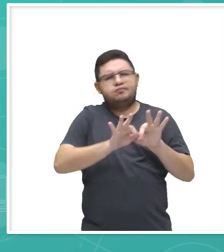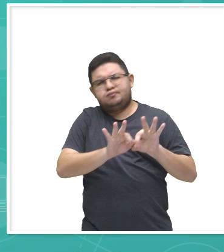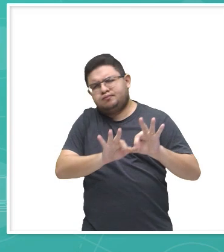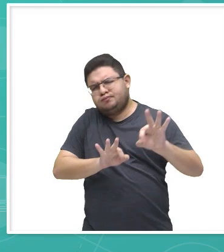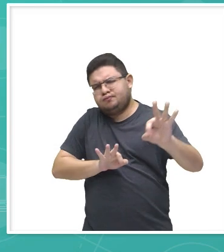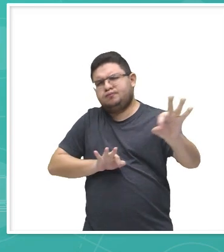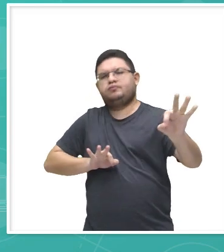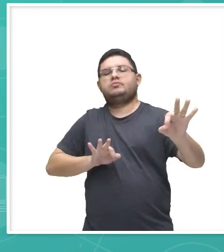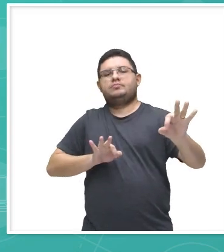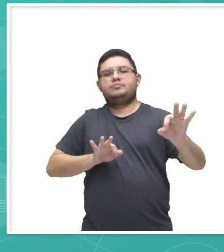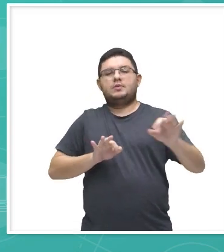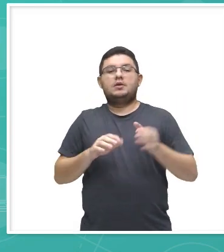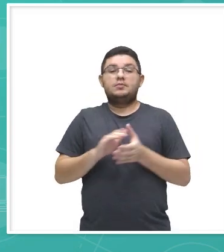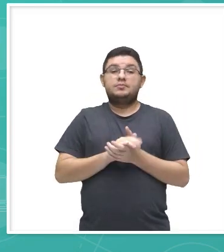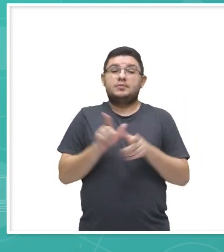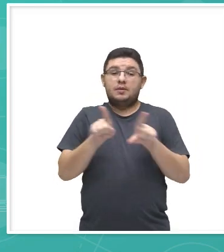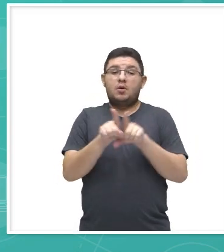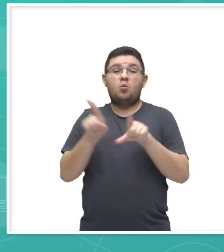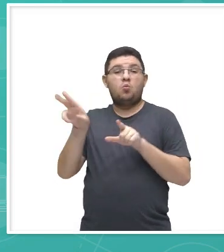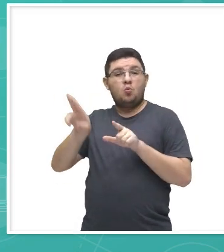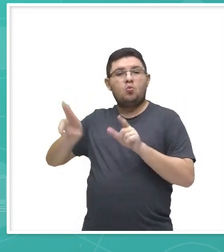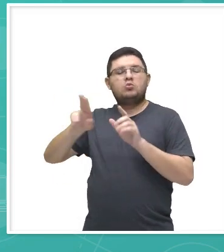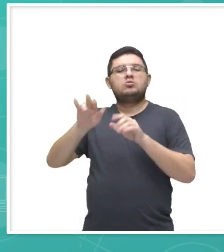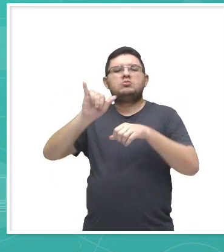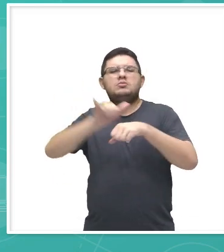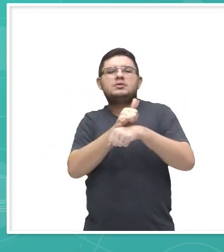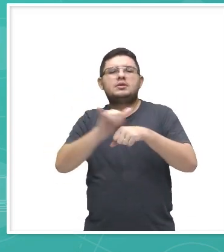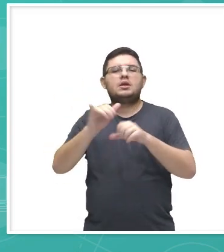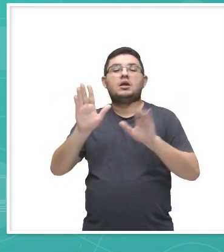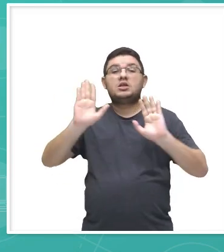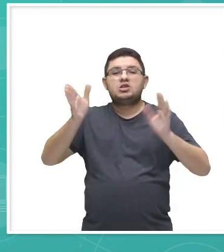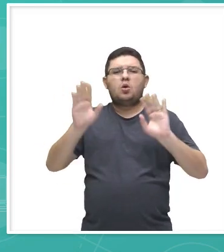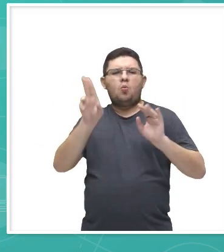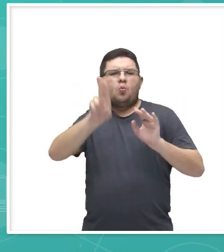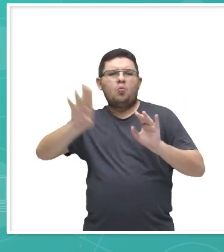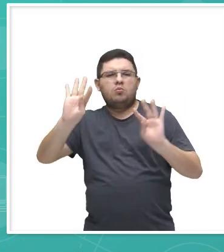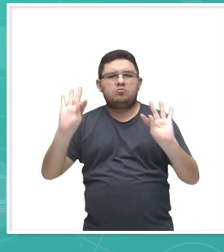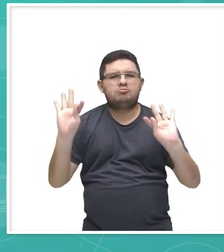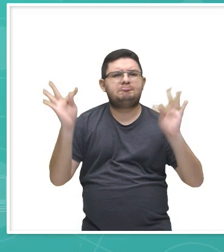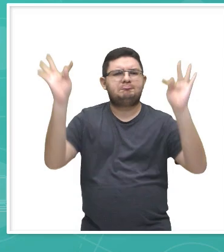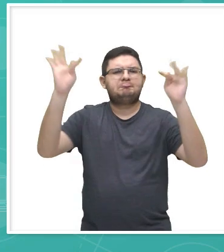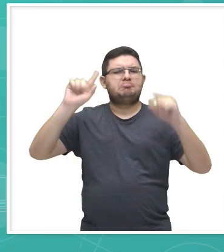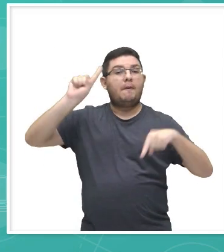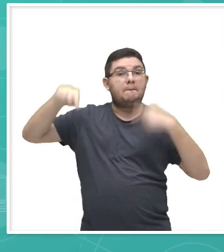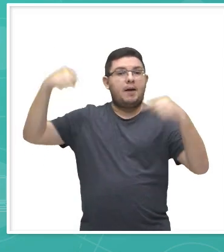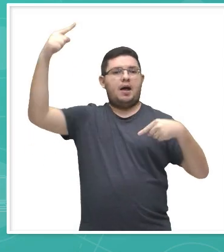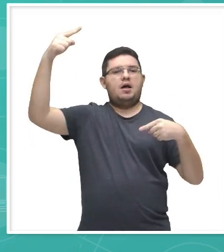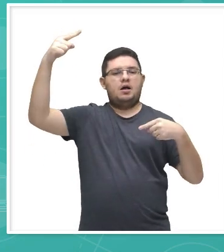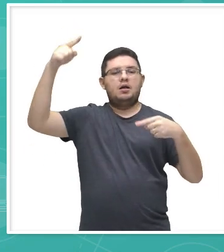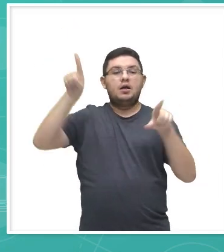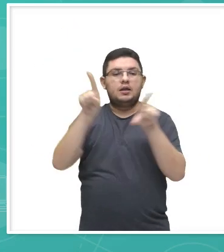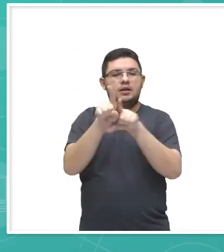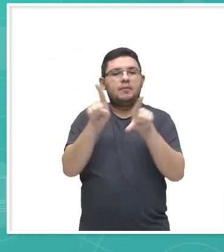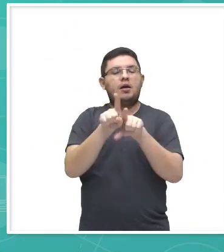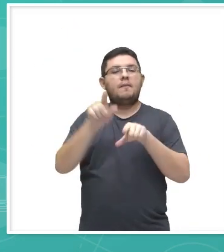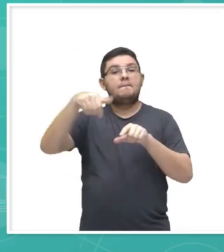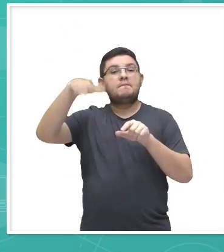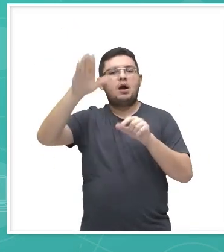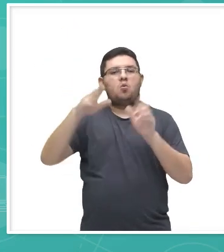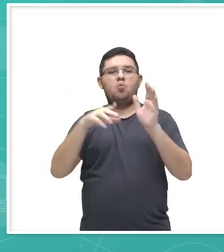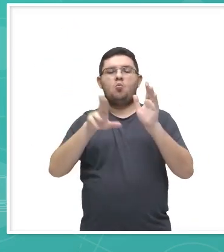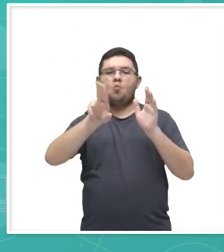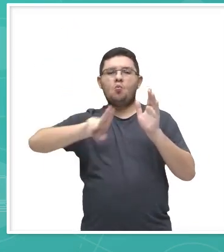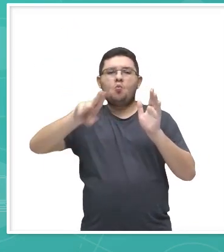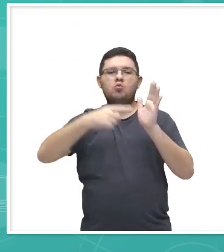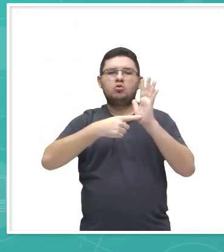pode observar nas duas imagens aqui, a substituição do homem por máquinas, né?